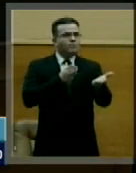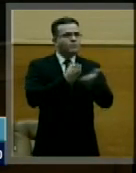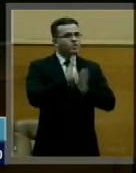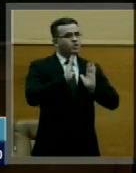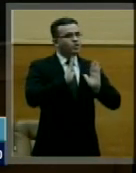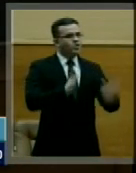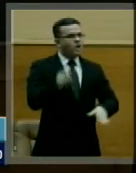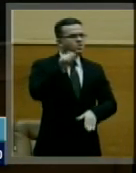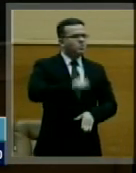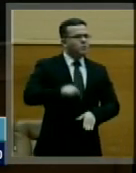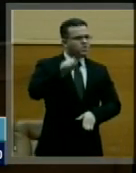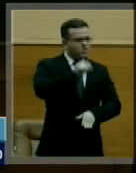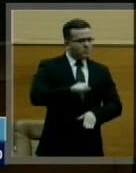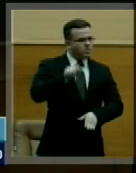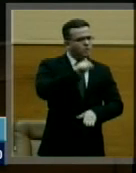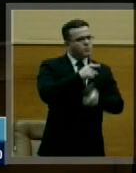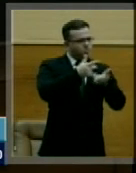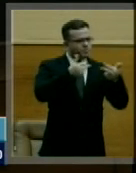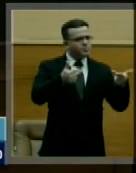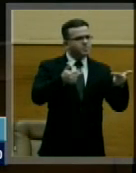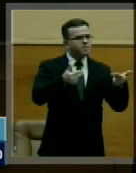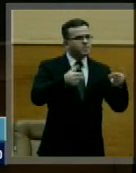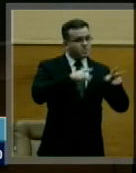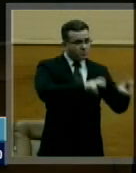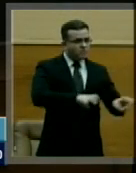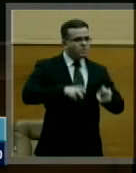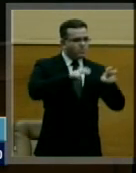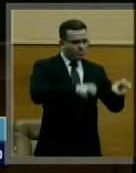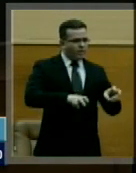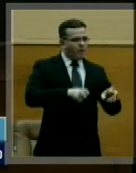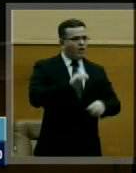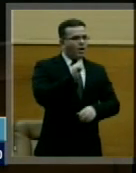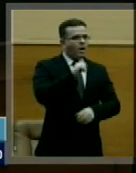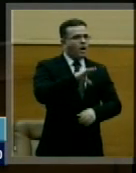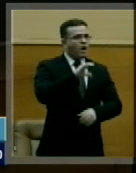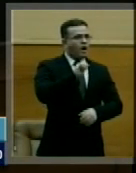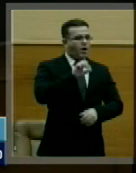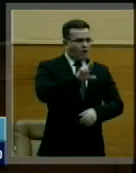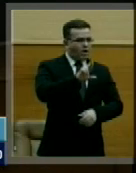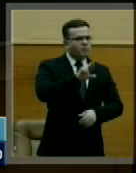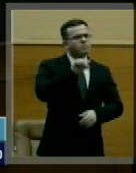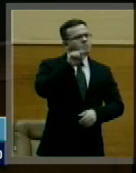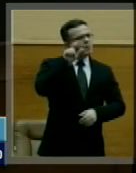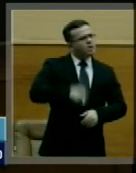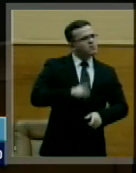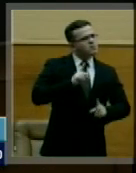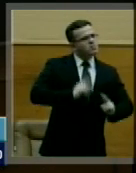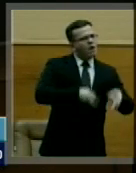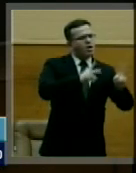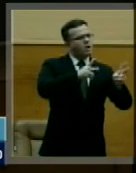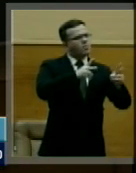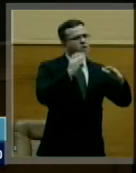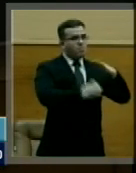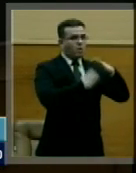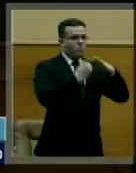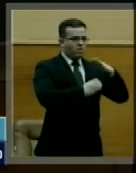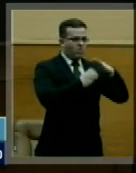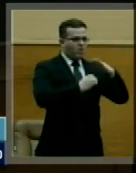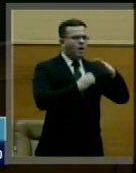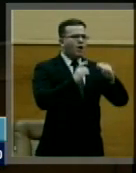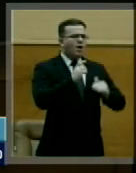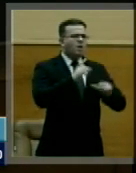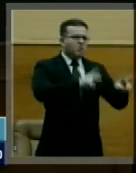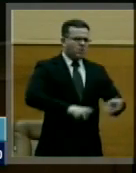Associação Nordestina de Crédito e Assistência Rural, a ANCAR, embrião da empresa de desenvolvimento agropecuário de Sergipe,